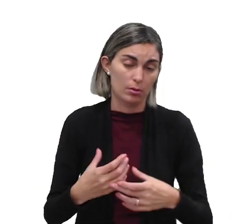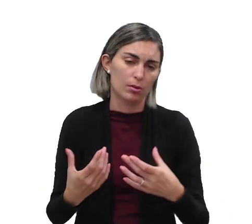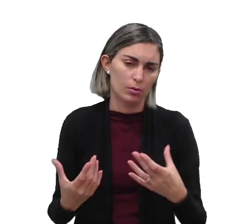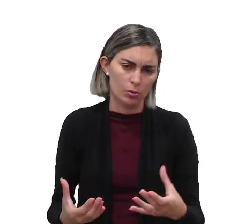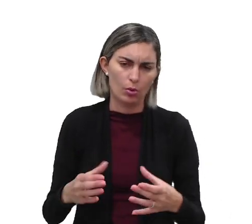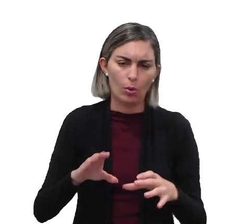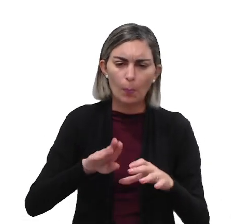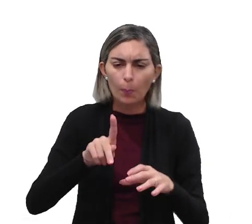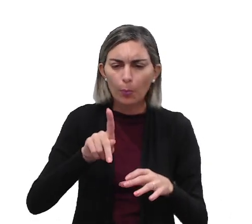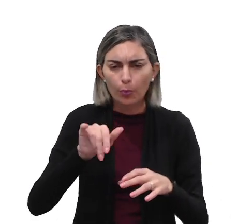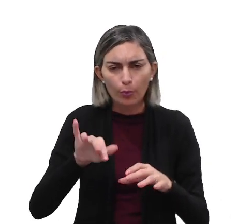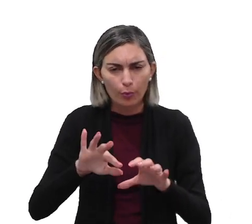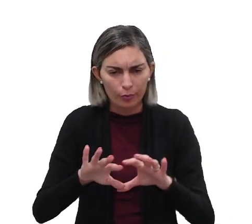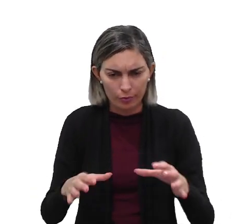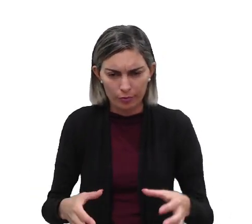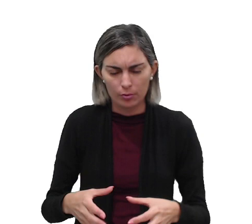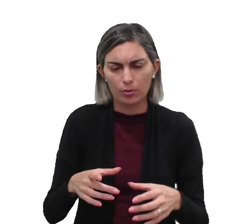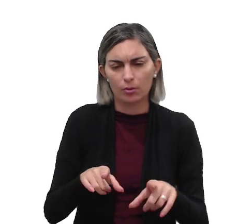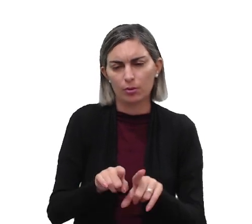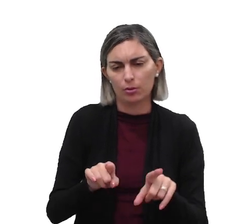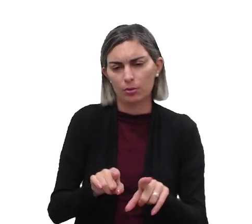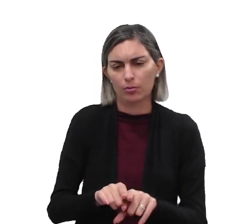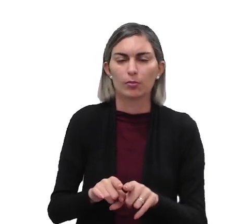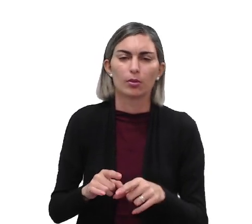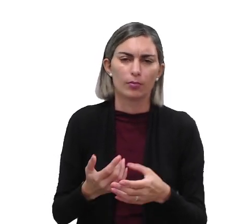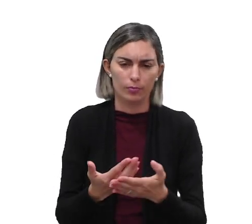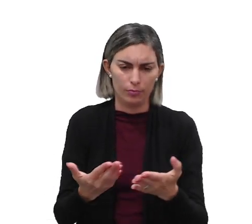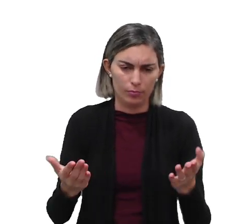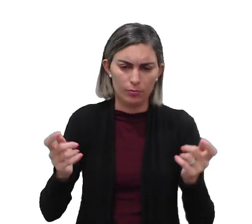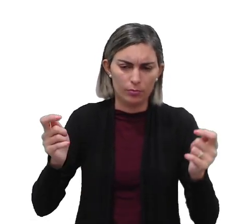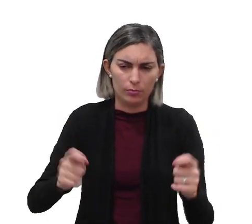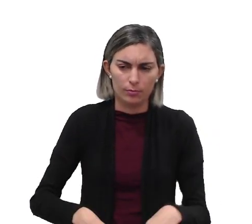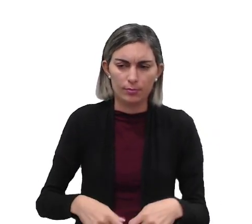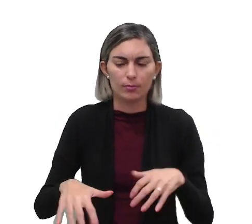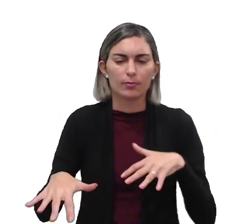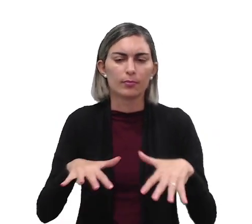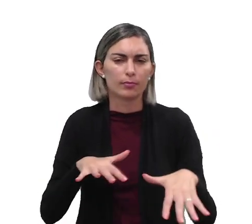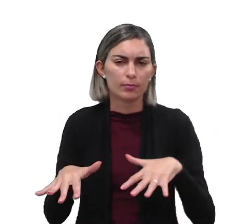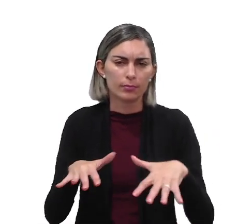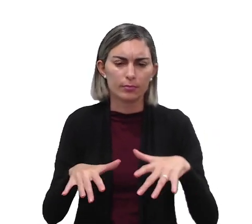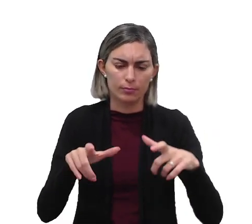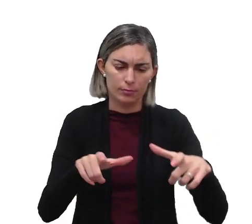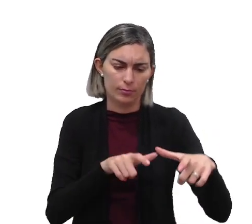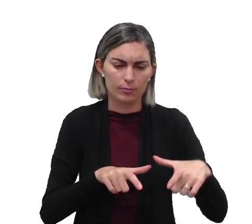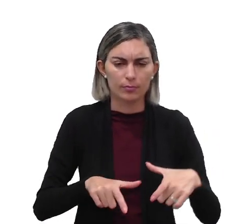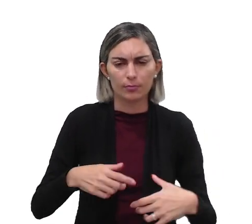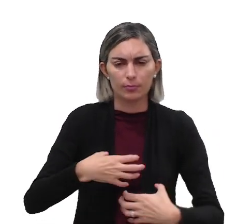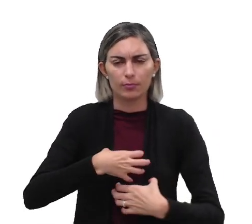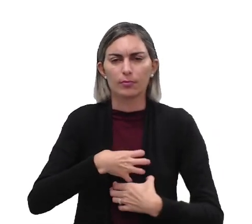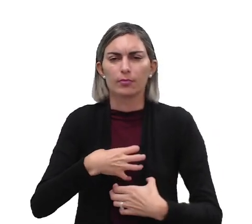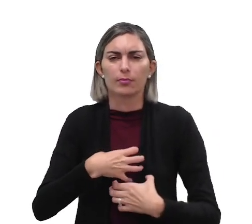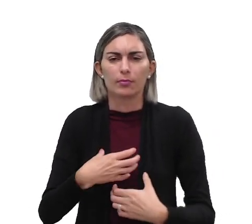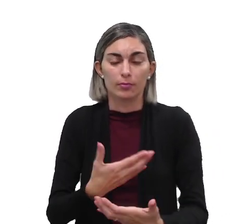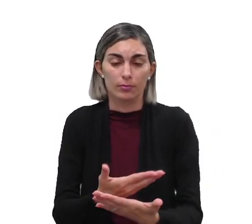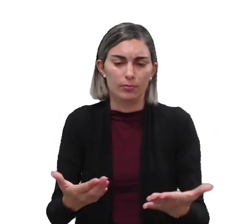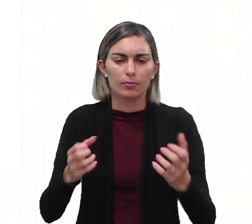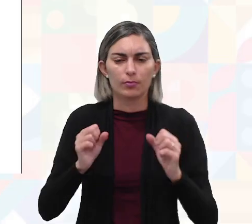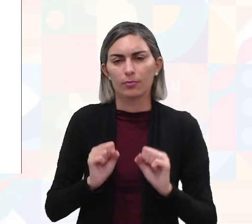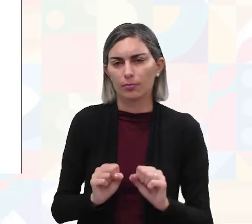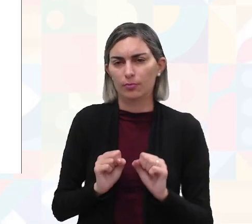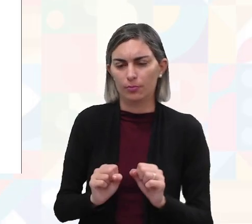Os puffs que estão ao redor também são circulares. Dá toda essa dinâmica no espaço e essa sensação de que você pode